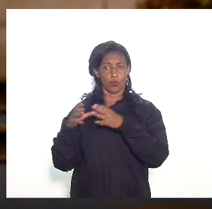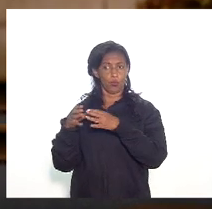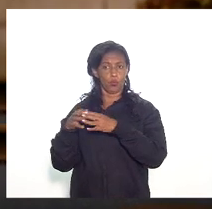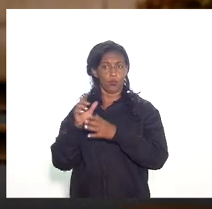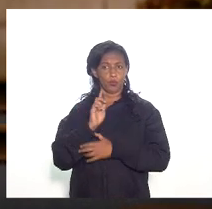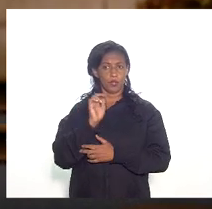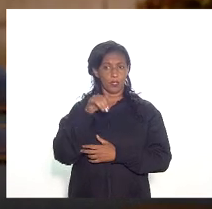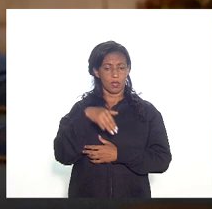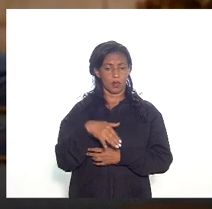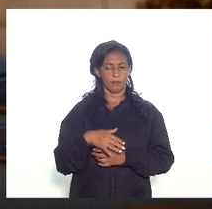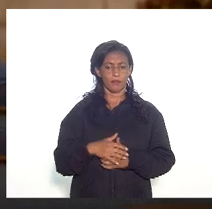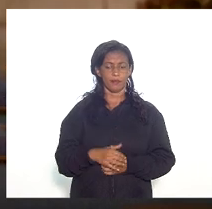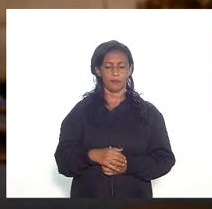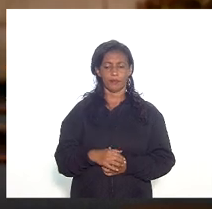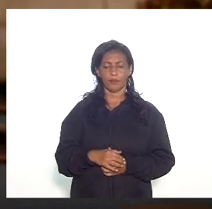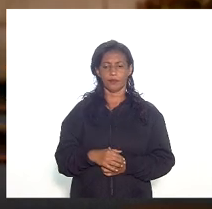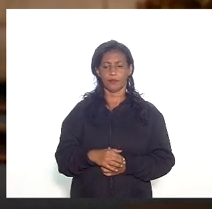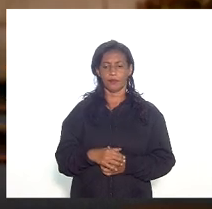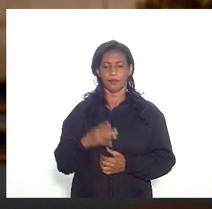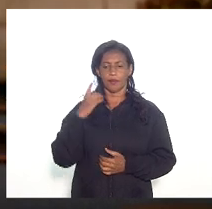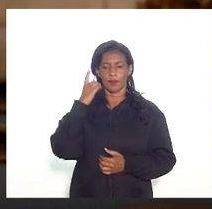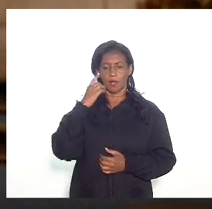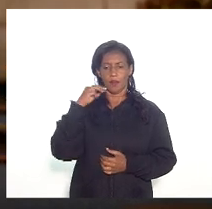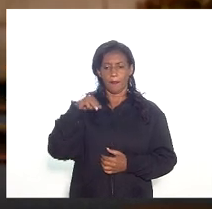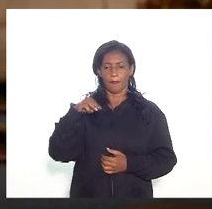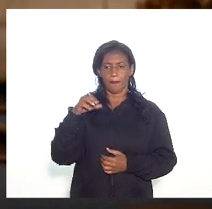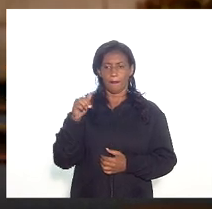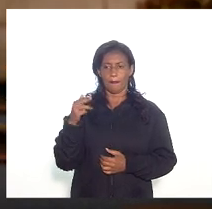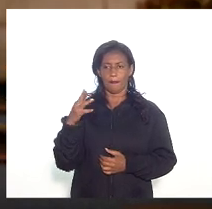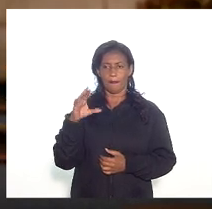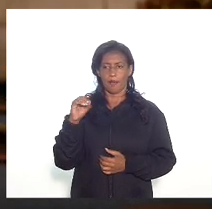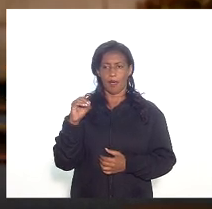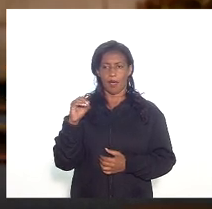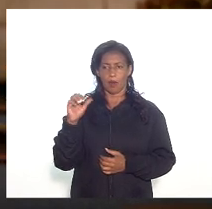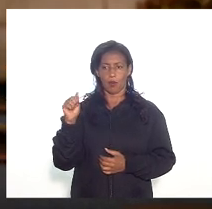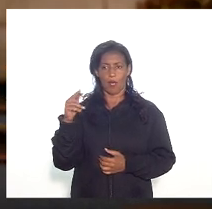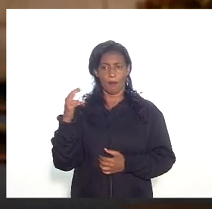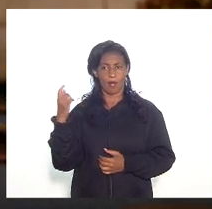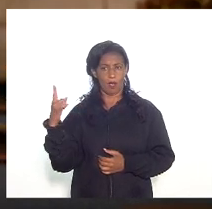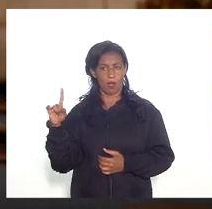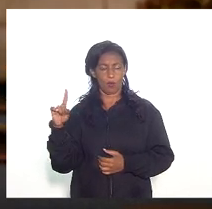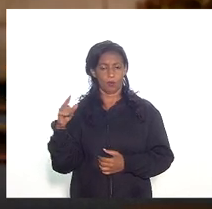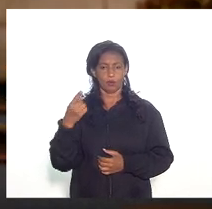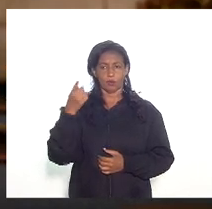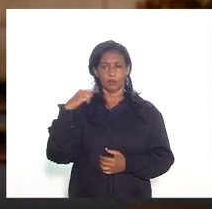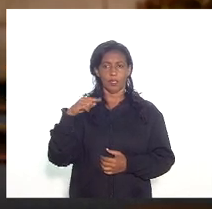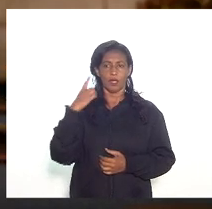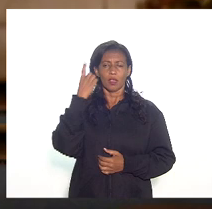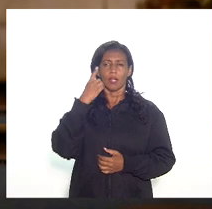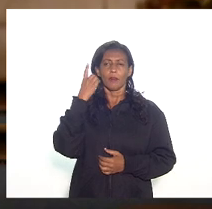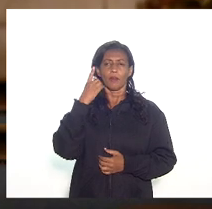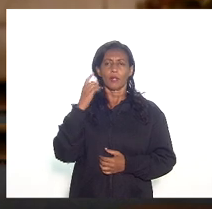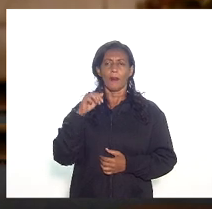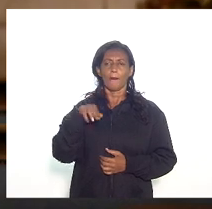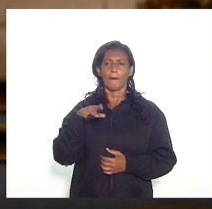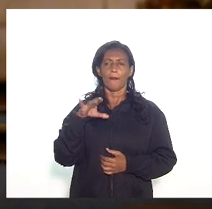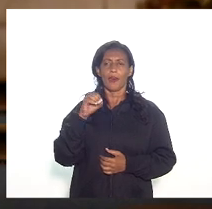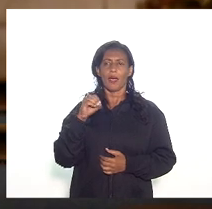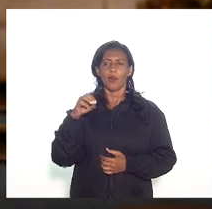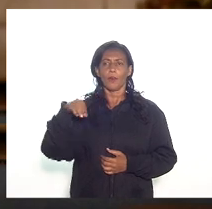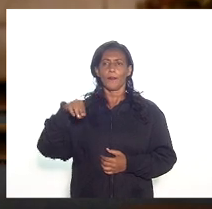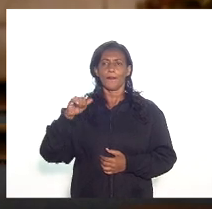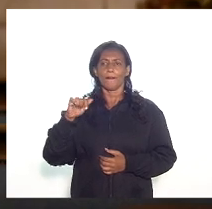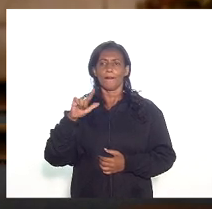deputado Marcos Abraão deputado Marcos Miller deputado Marcos Miller